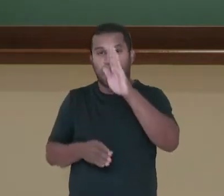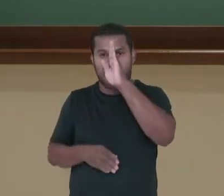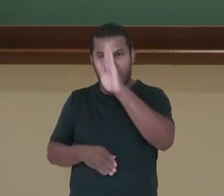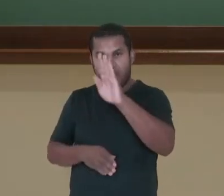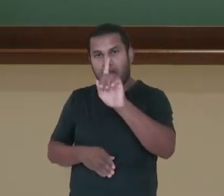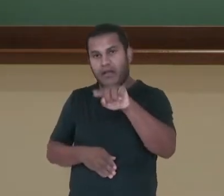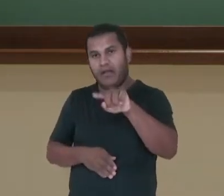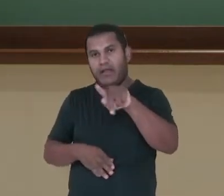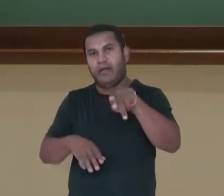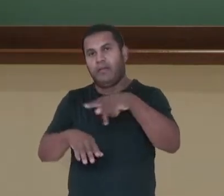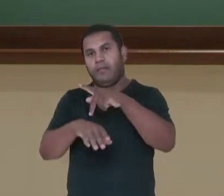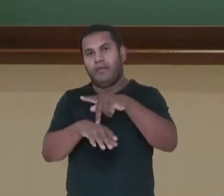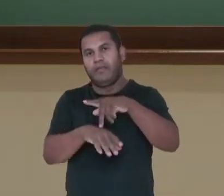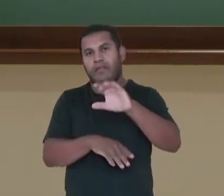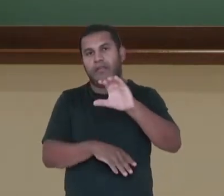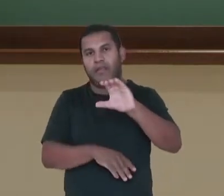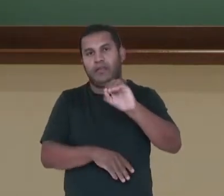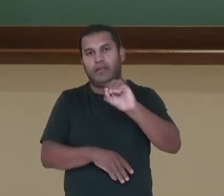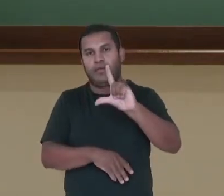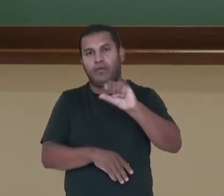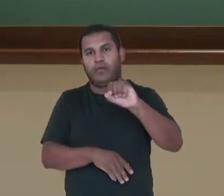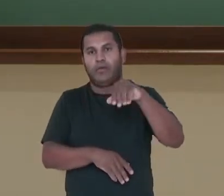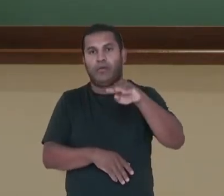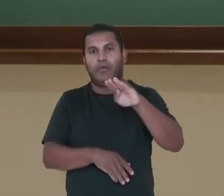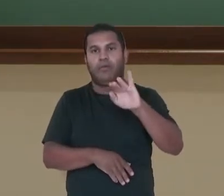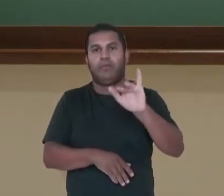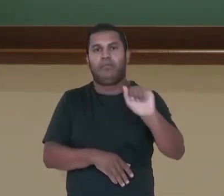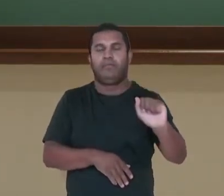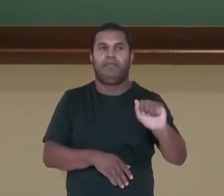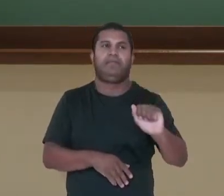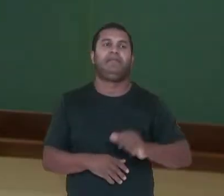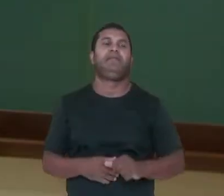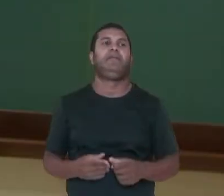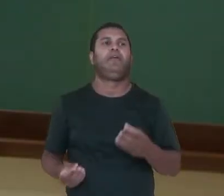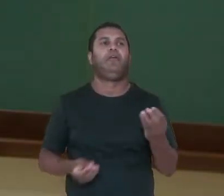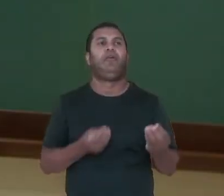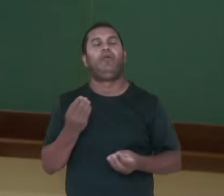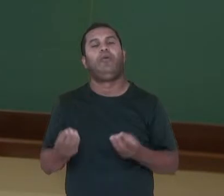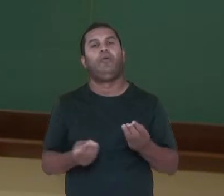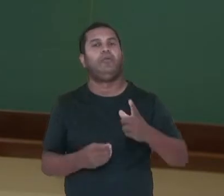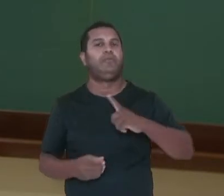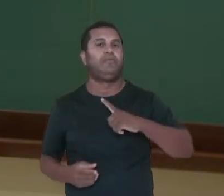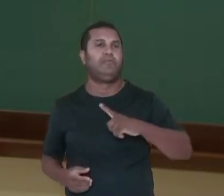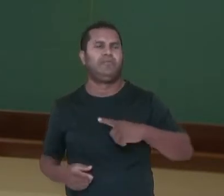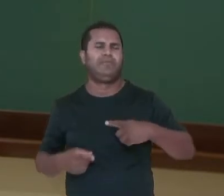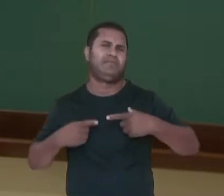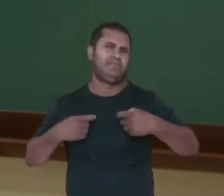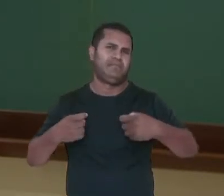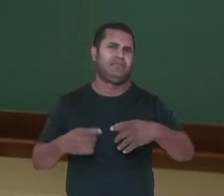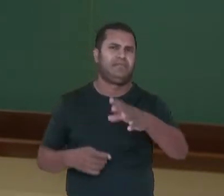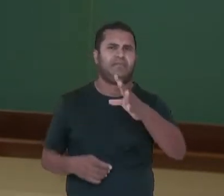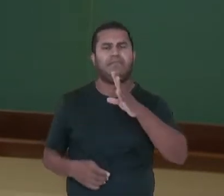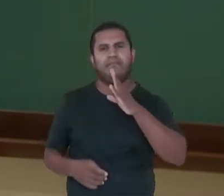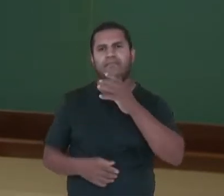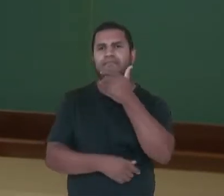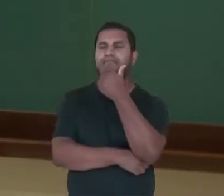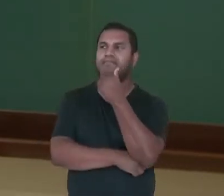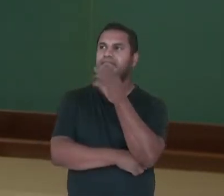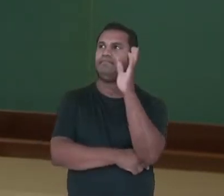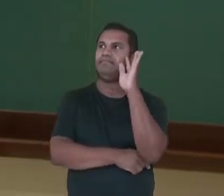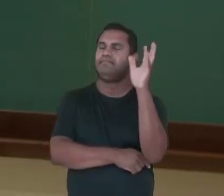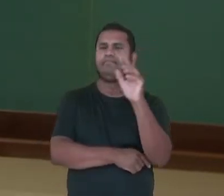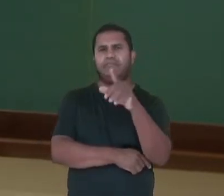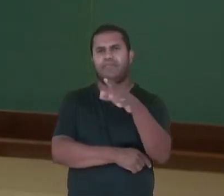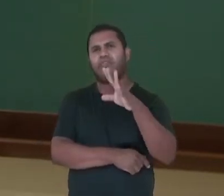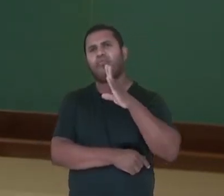então para a nossa importante matéria aqui. Vamos lá? Então, olha só, vamos refletir. Vocês sabem